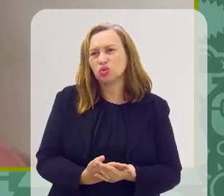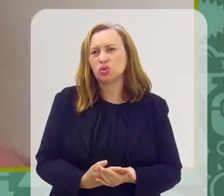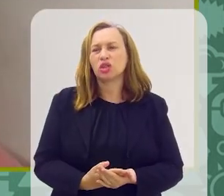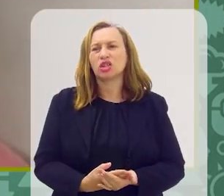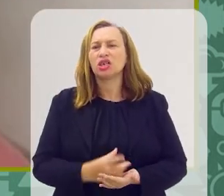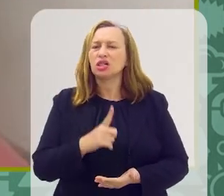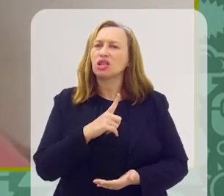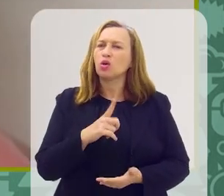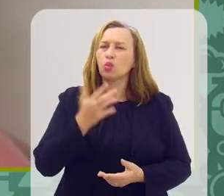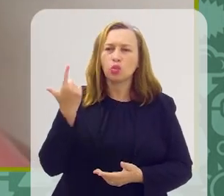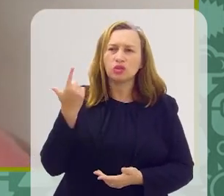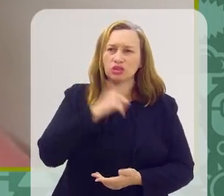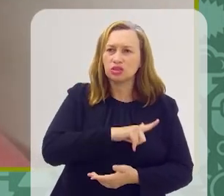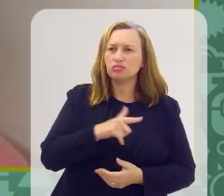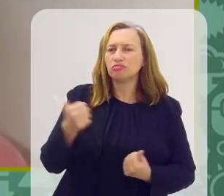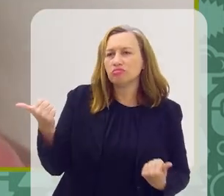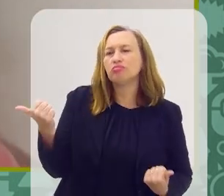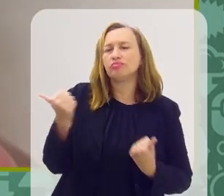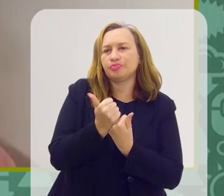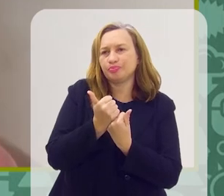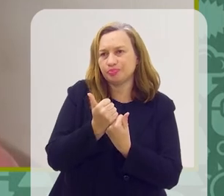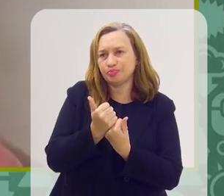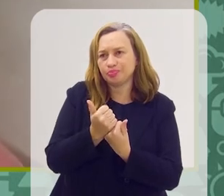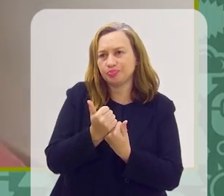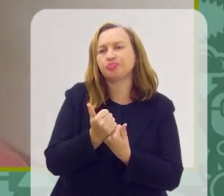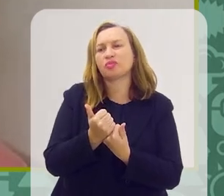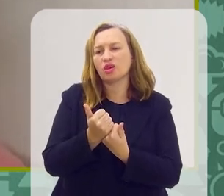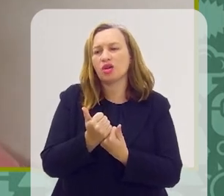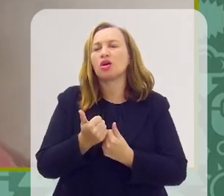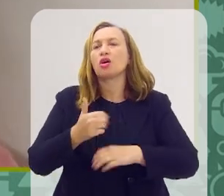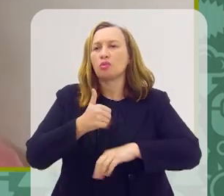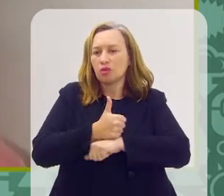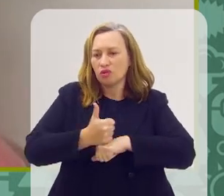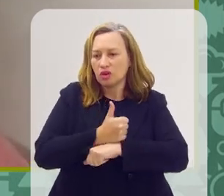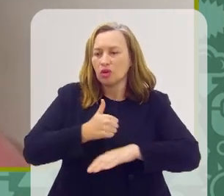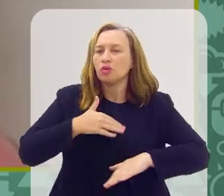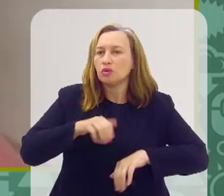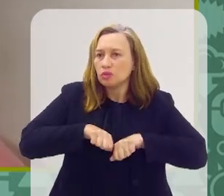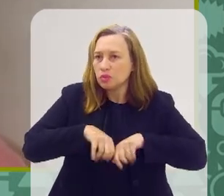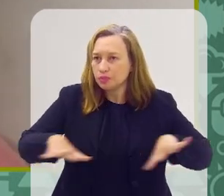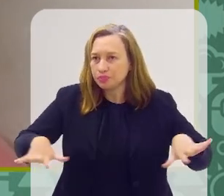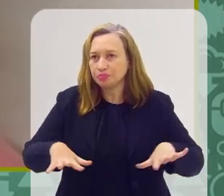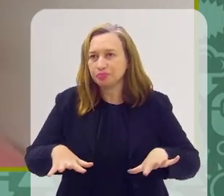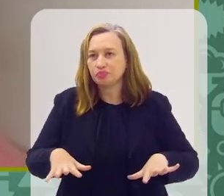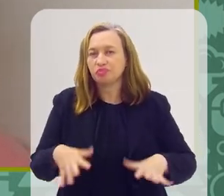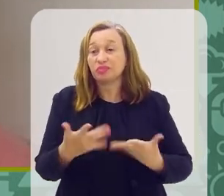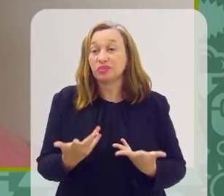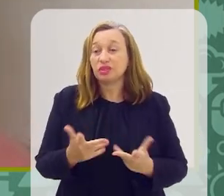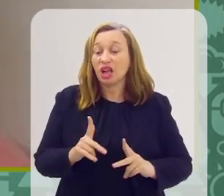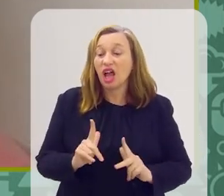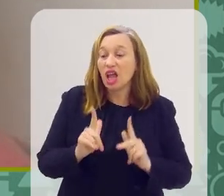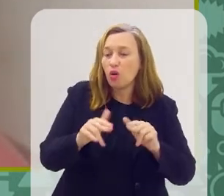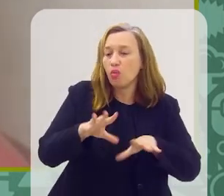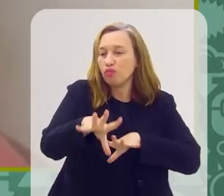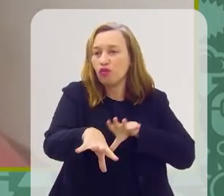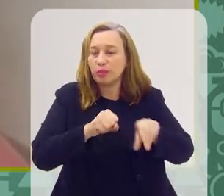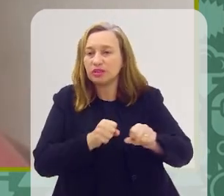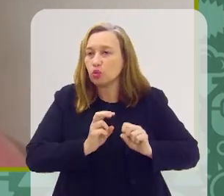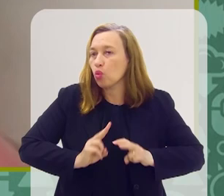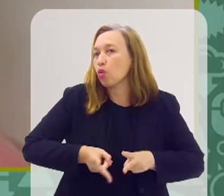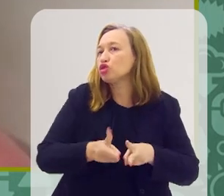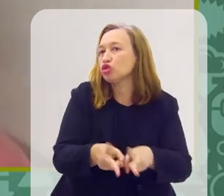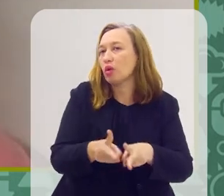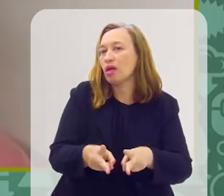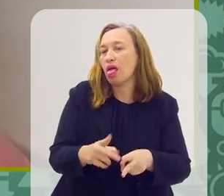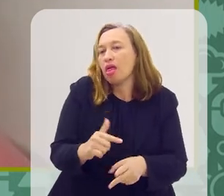a gente tem conseguido também dar esse suporte para o profissional para ele poder expandir, né? Como, né, uma formação continuada, eu